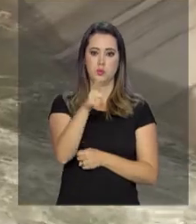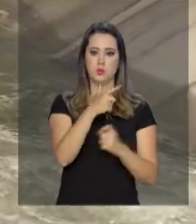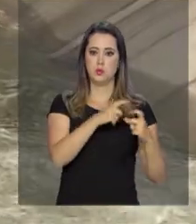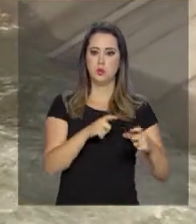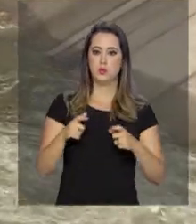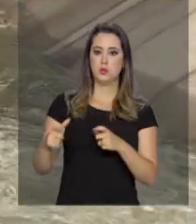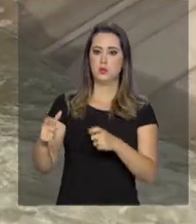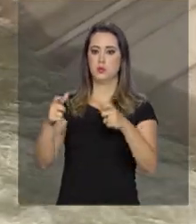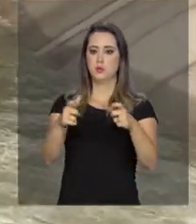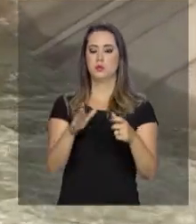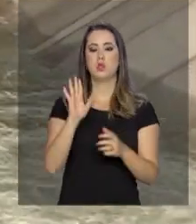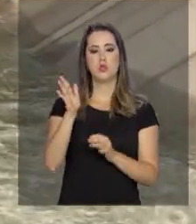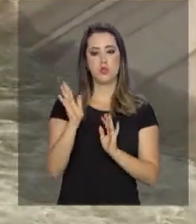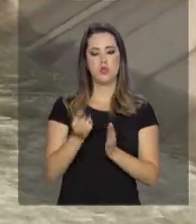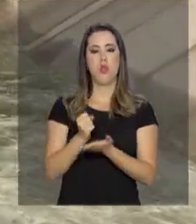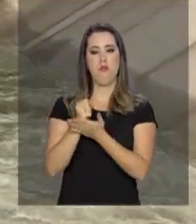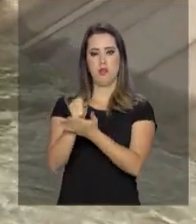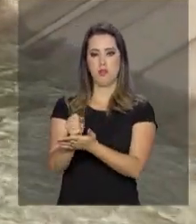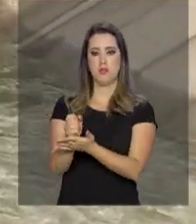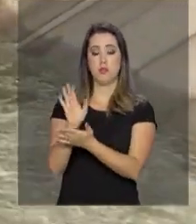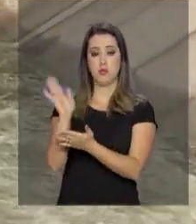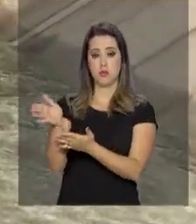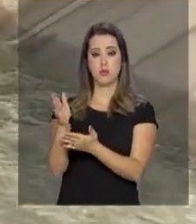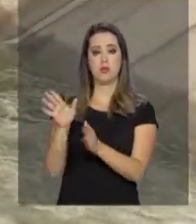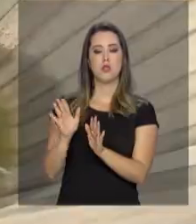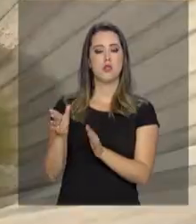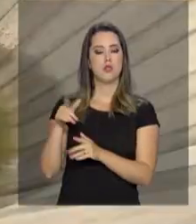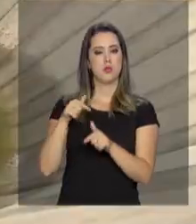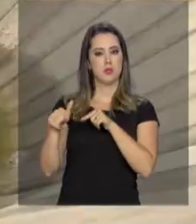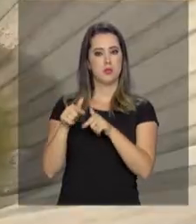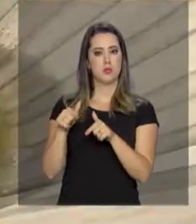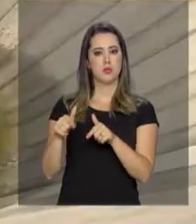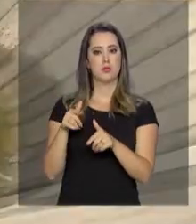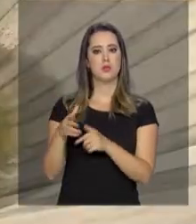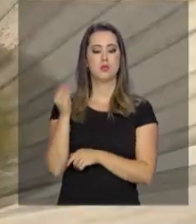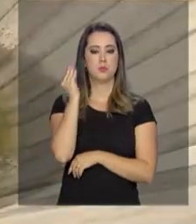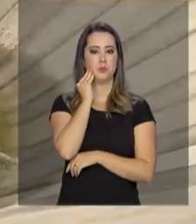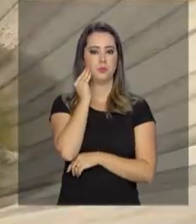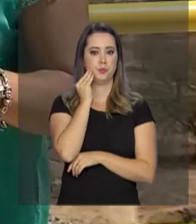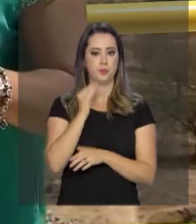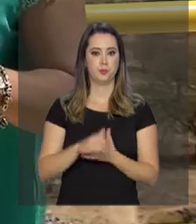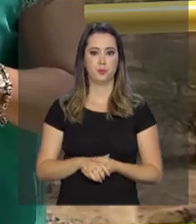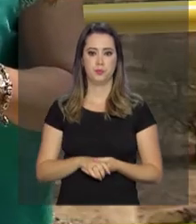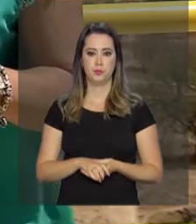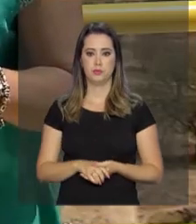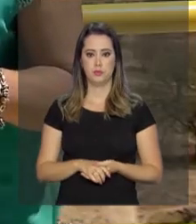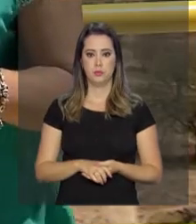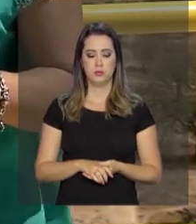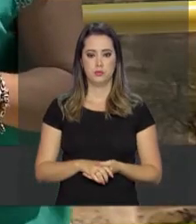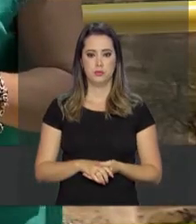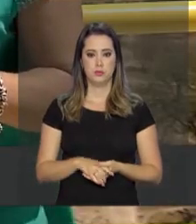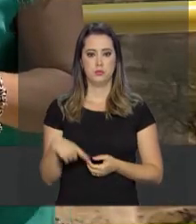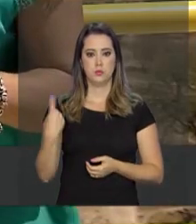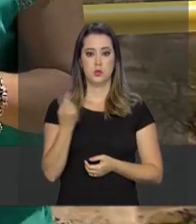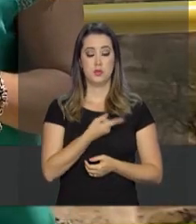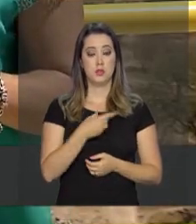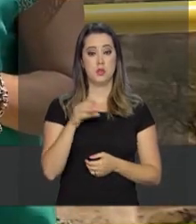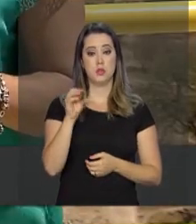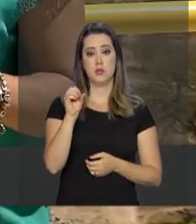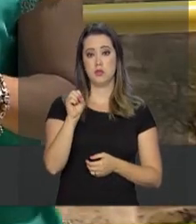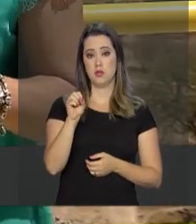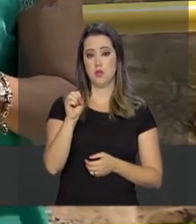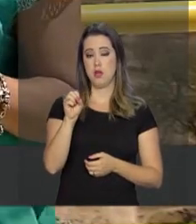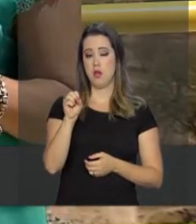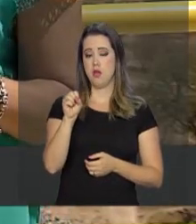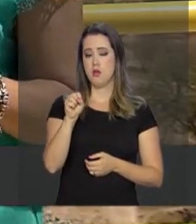do eixo norte já foram entregues e estão funcionando em fase de testes nós estamos a 80 quilômetros